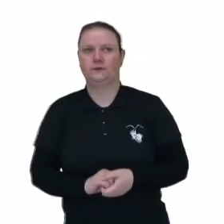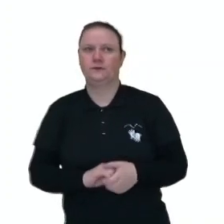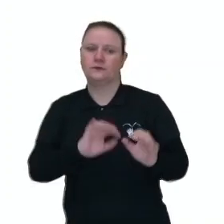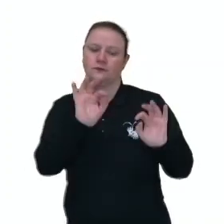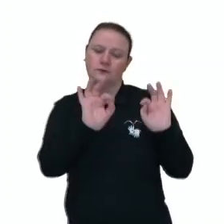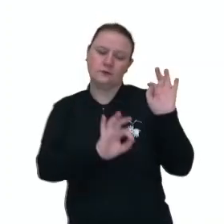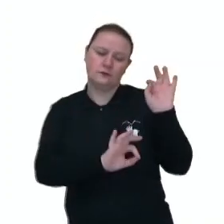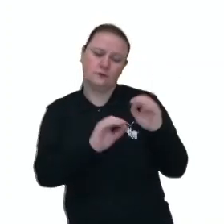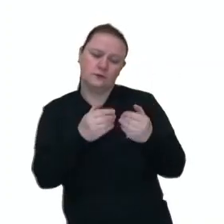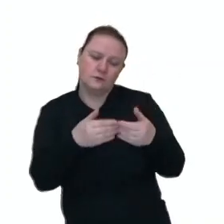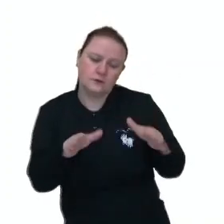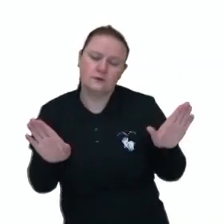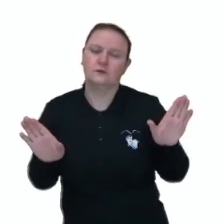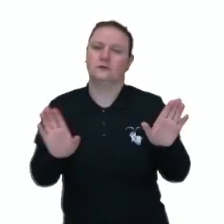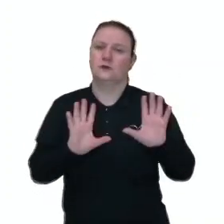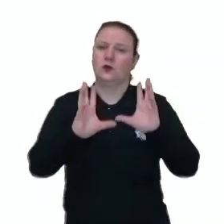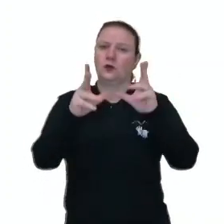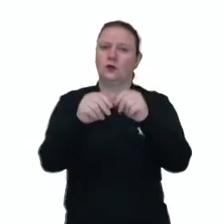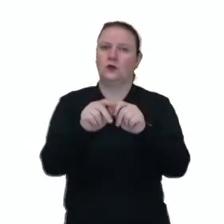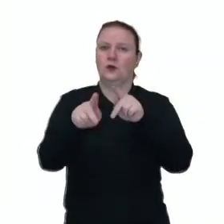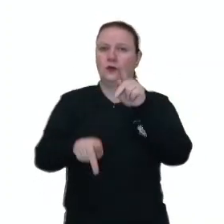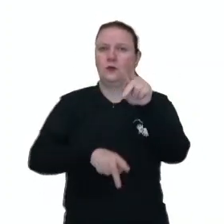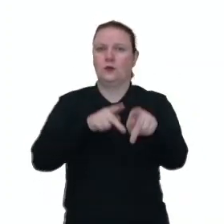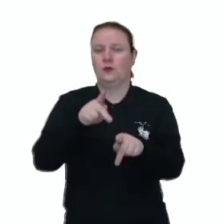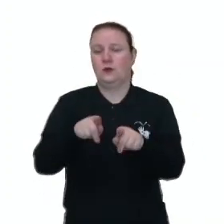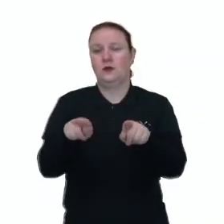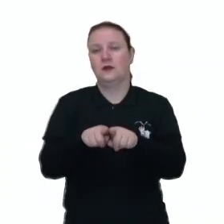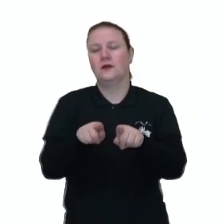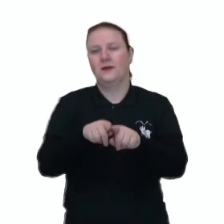programação é aberta ao público e gratuita.